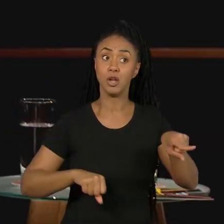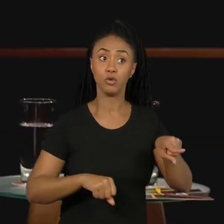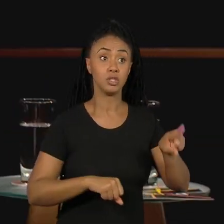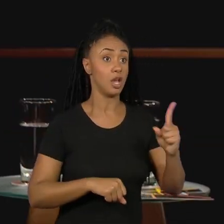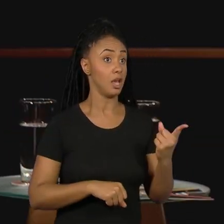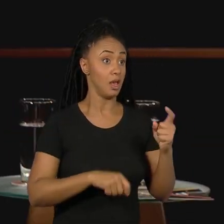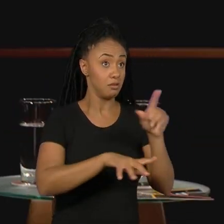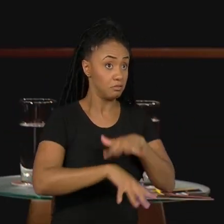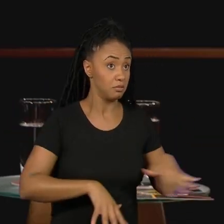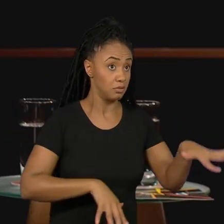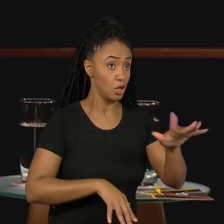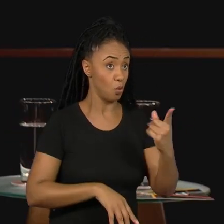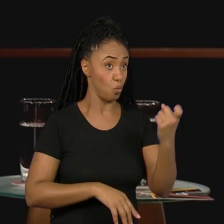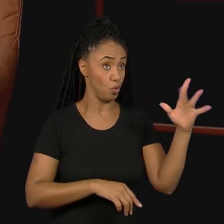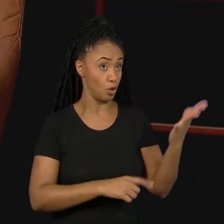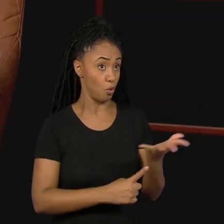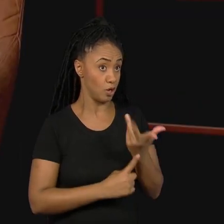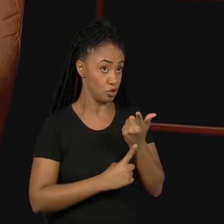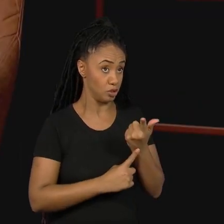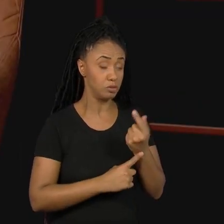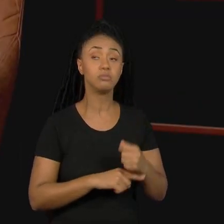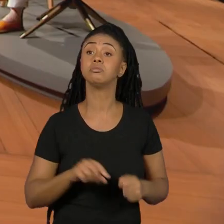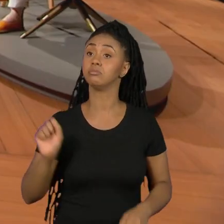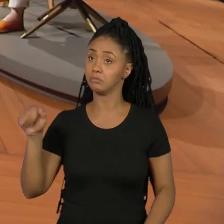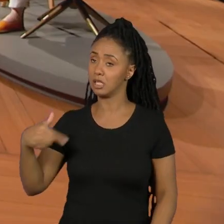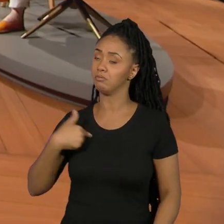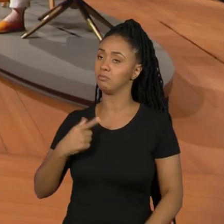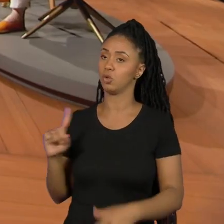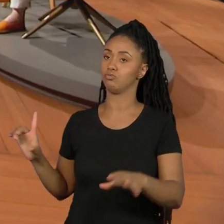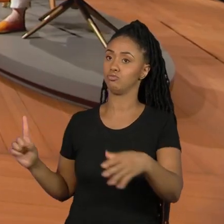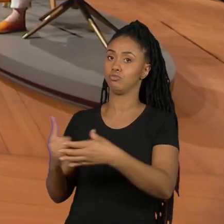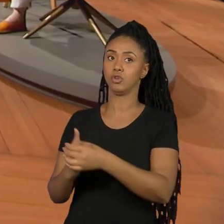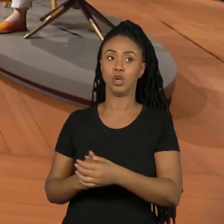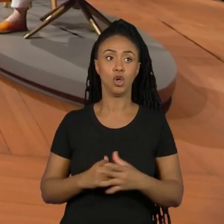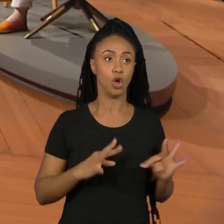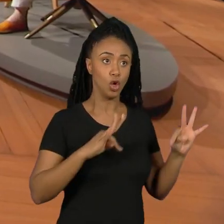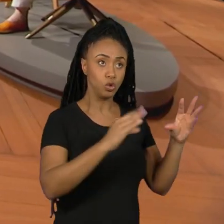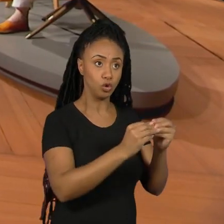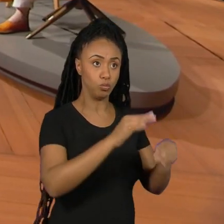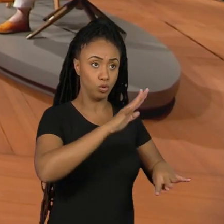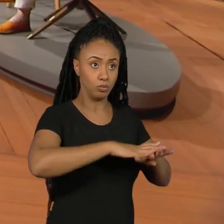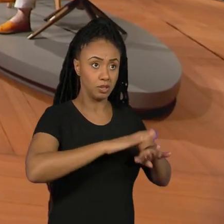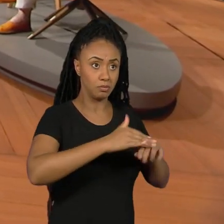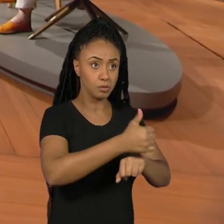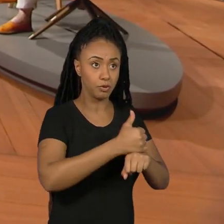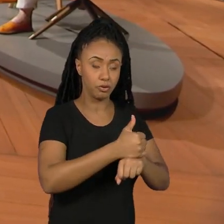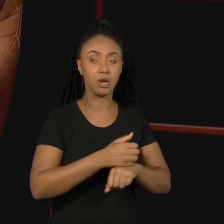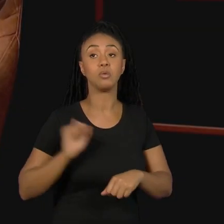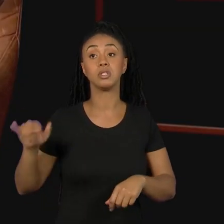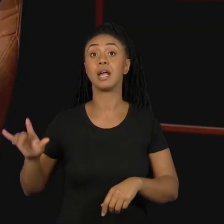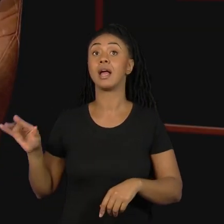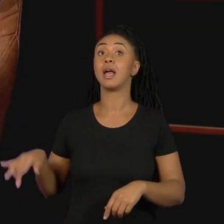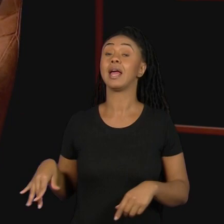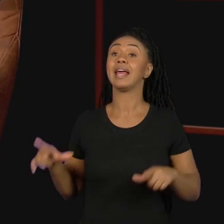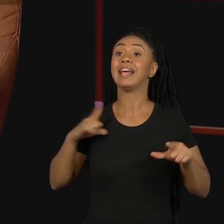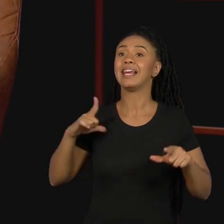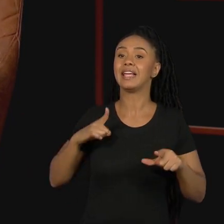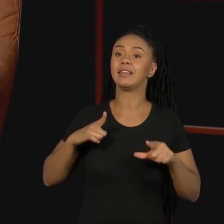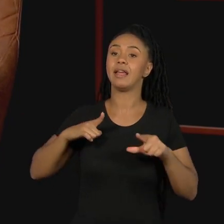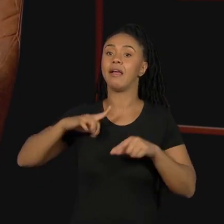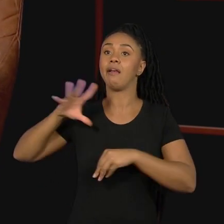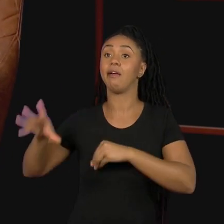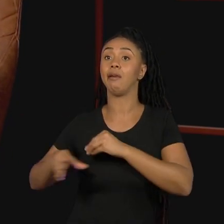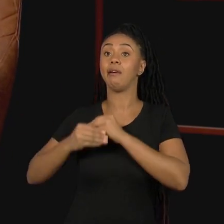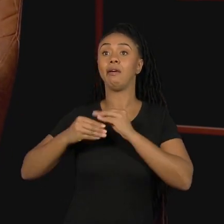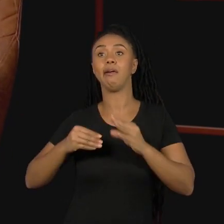artista desse grupo, ou não? Sou. Todos são Não, matemáticos, ou não? O único que tem essa pecha de